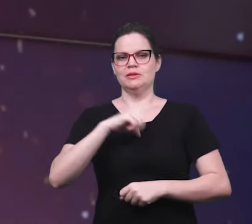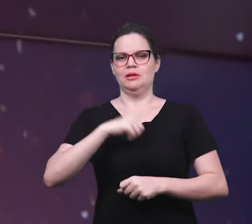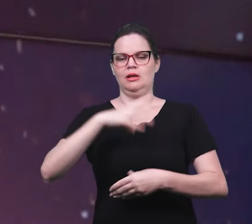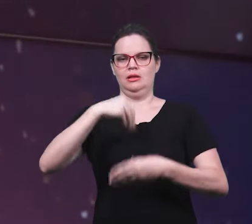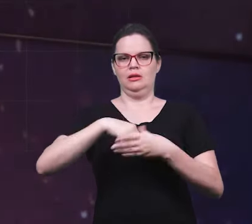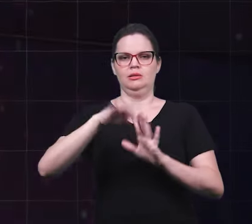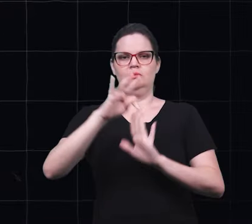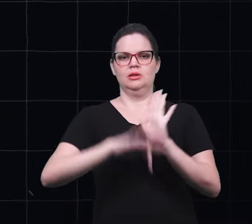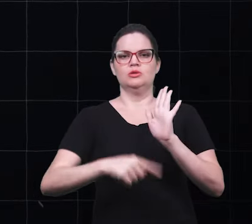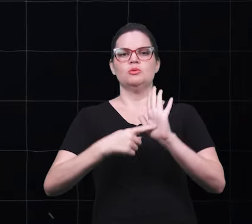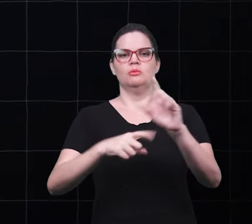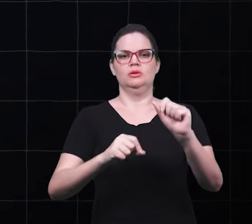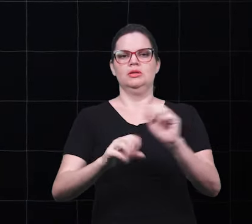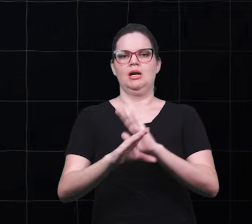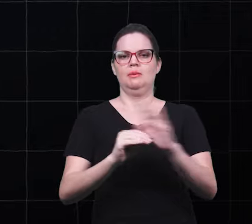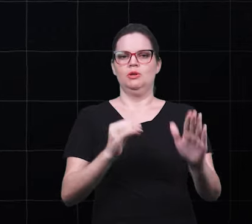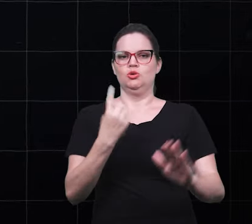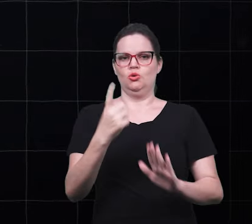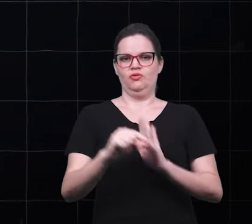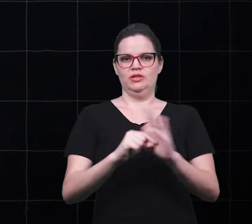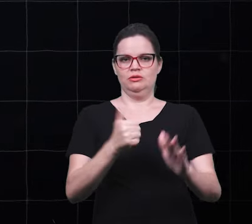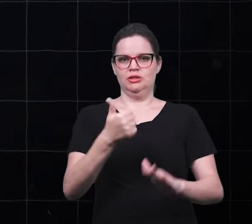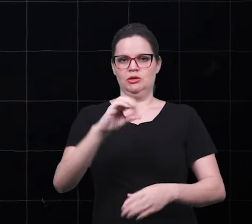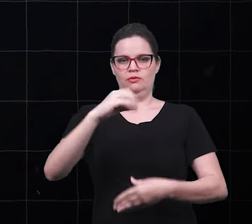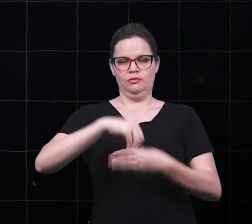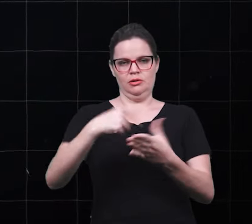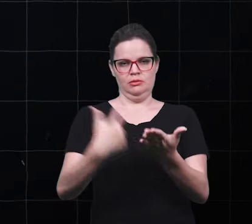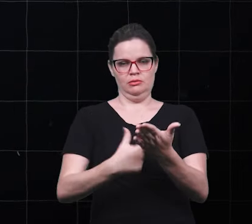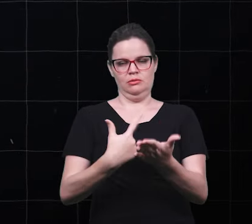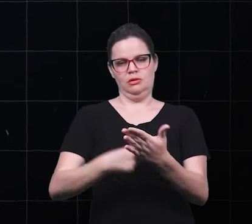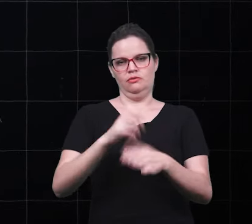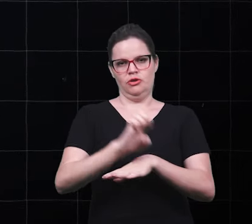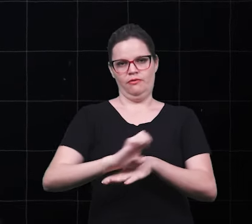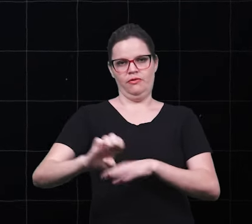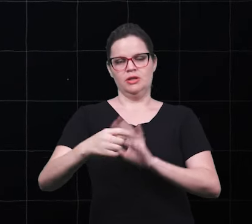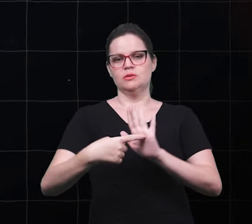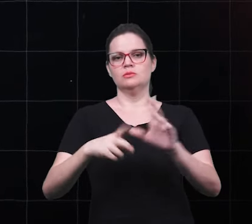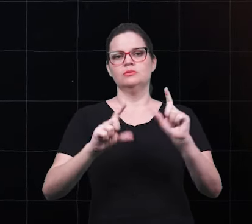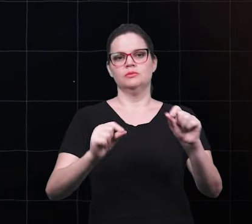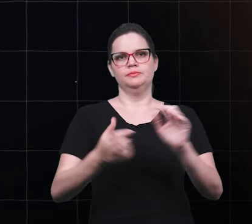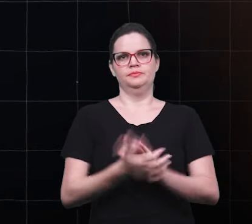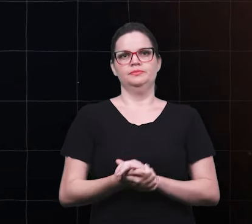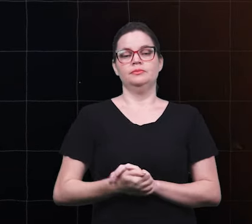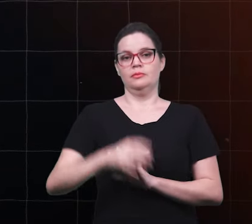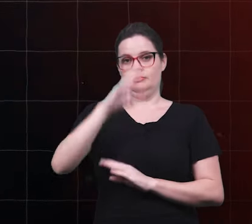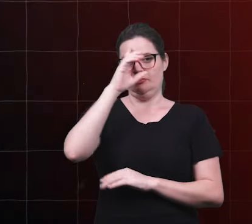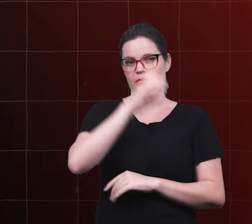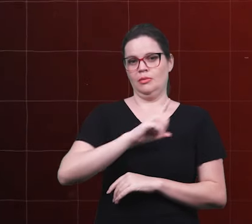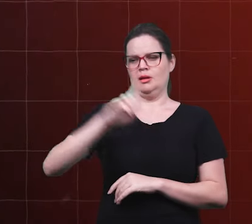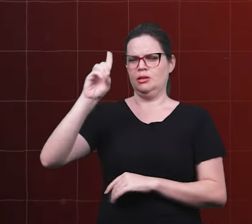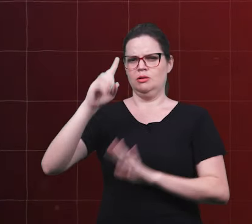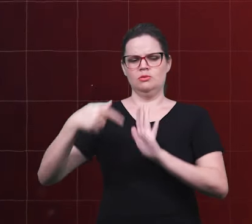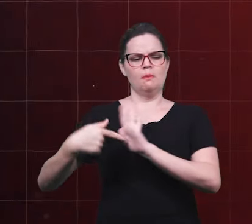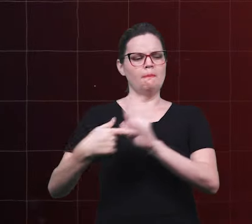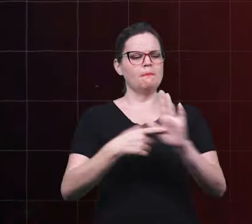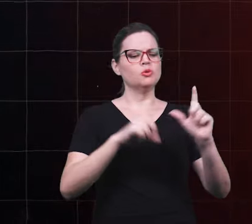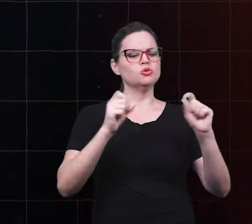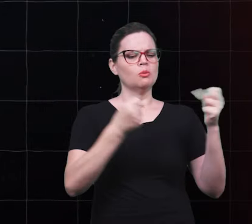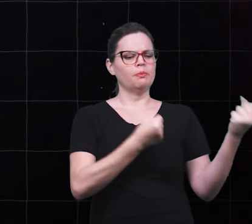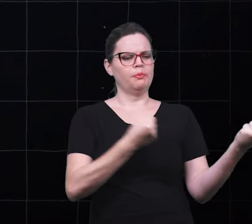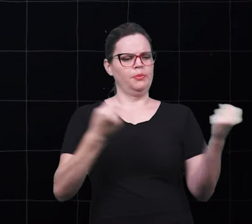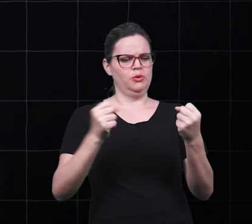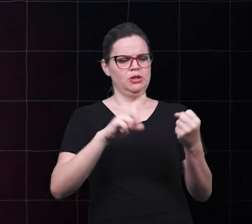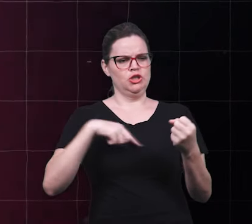assim: "E qual a sobreexcelente grandeza do seu poder sobre nós, os que cremos, segundo a